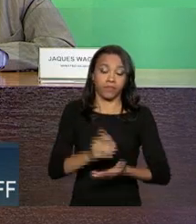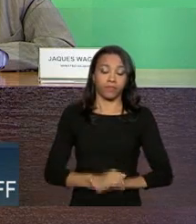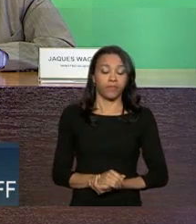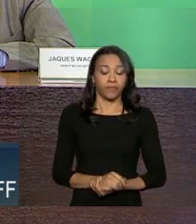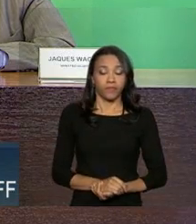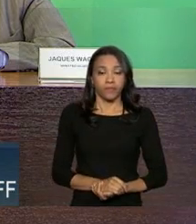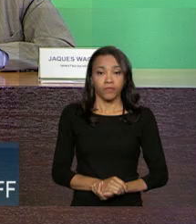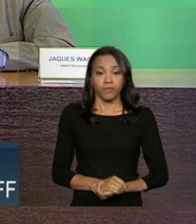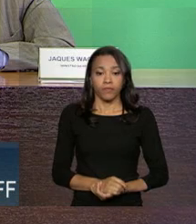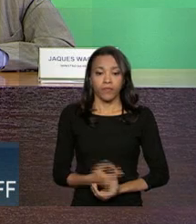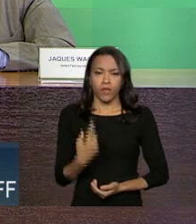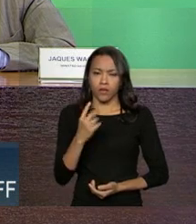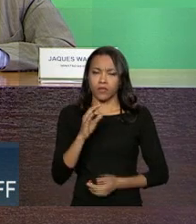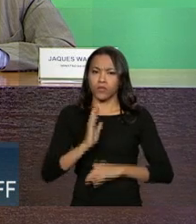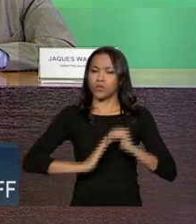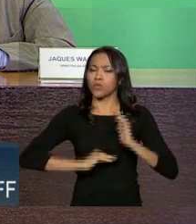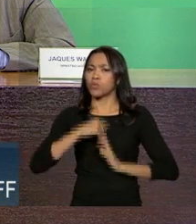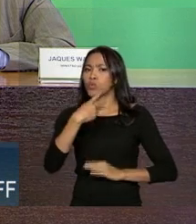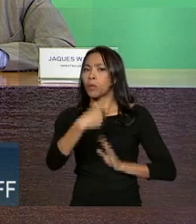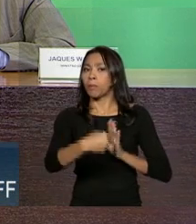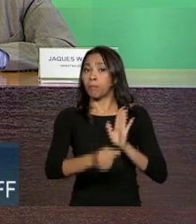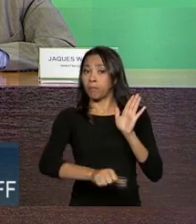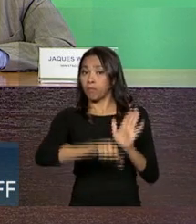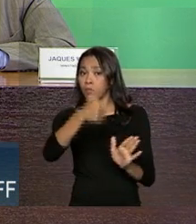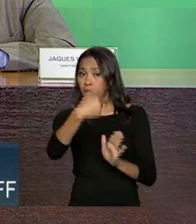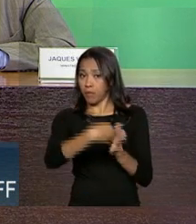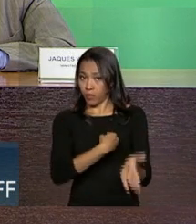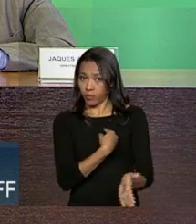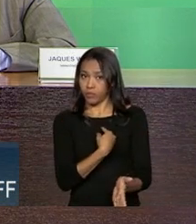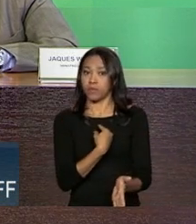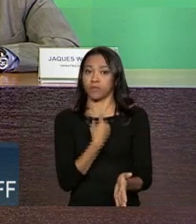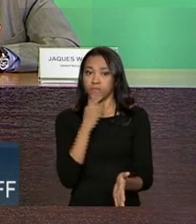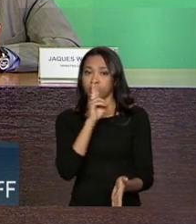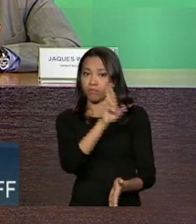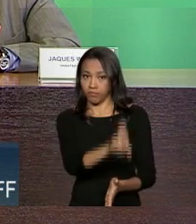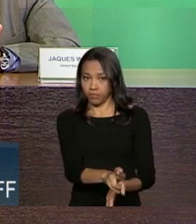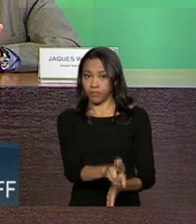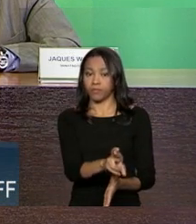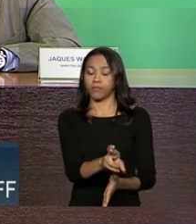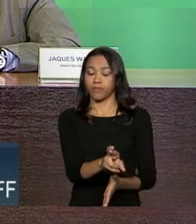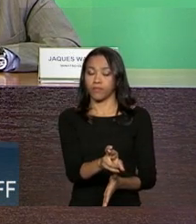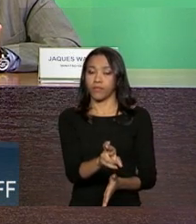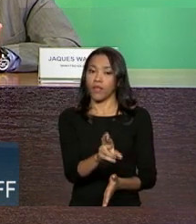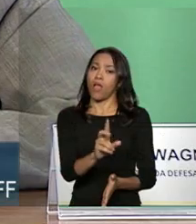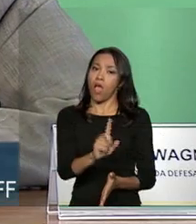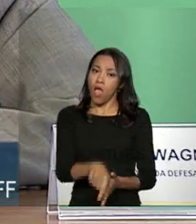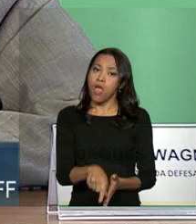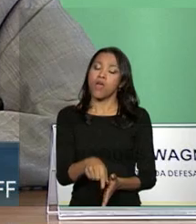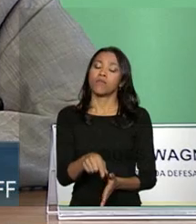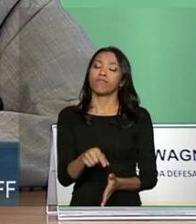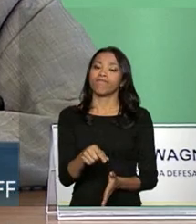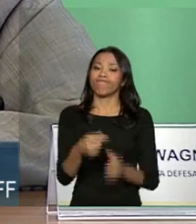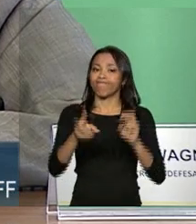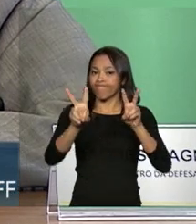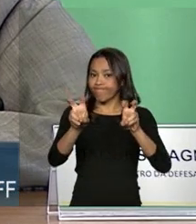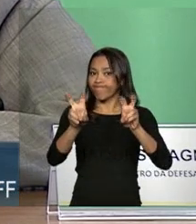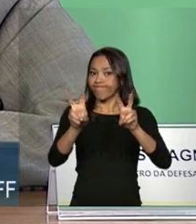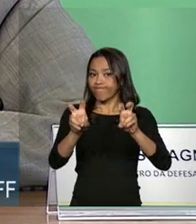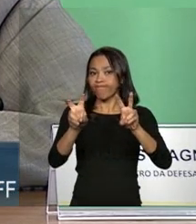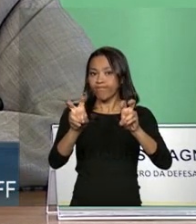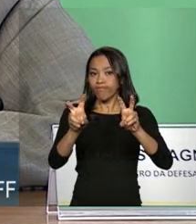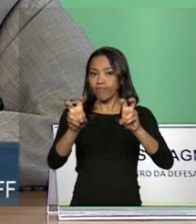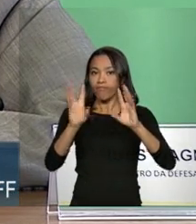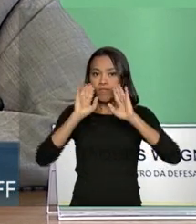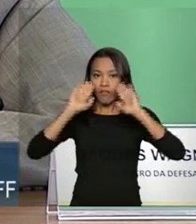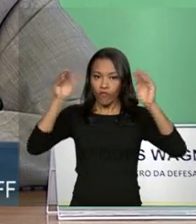Obrigada. Em relação à sua pergunta, a primeira, é óbvio que esse é um dos temas que está no foco,